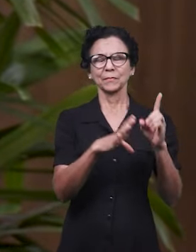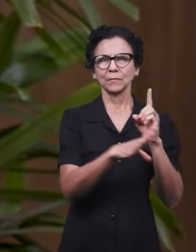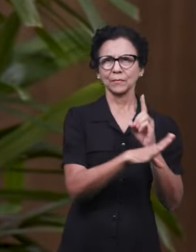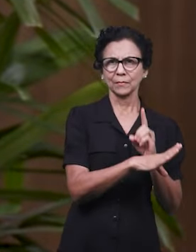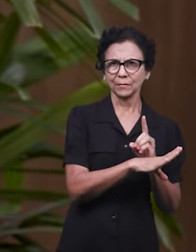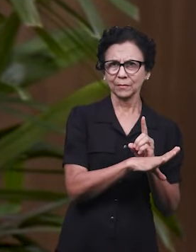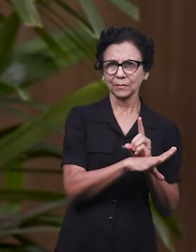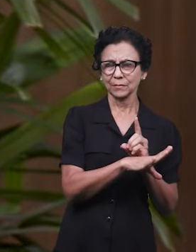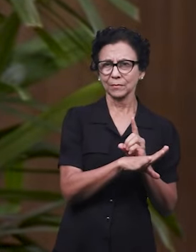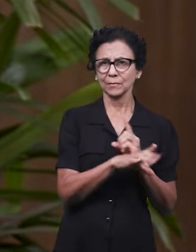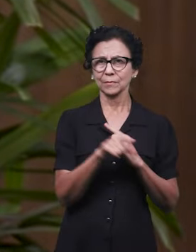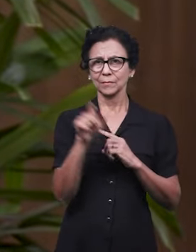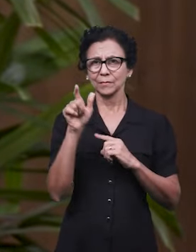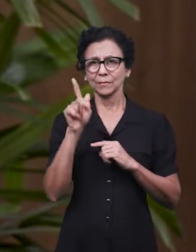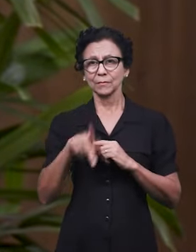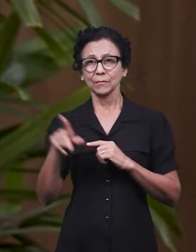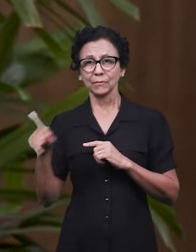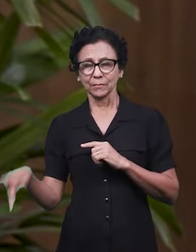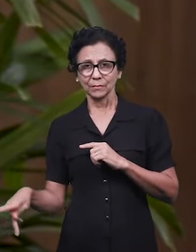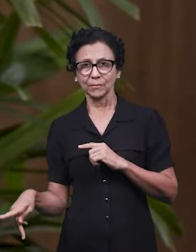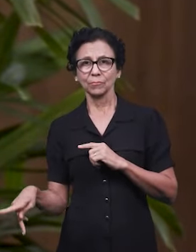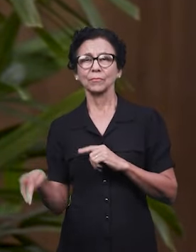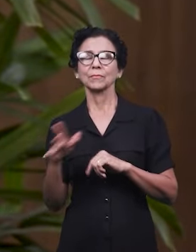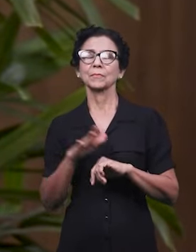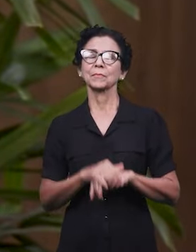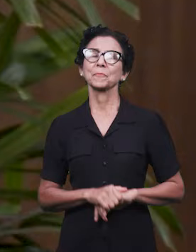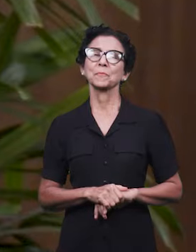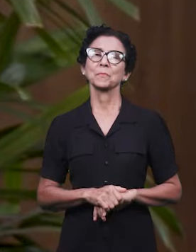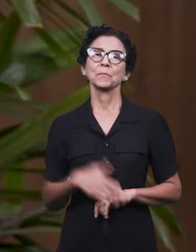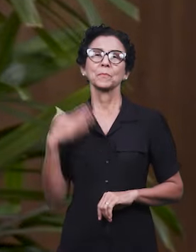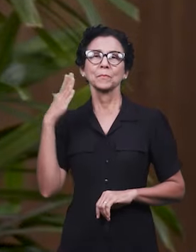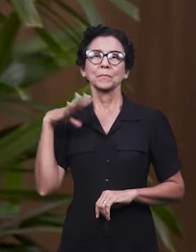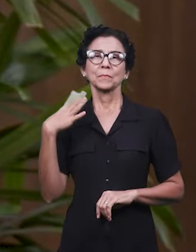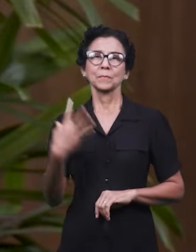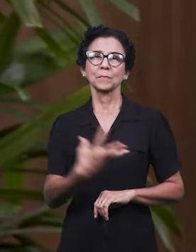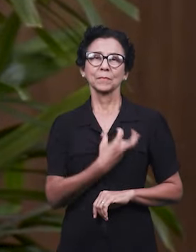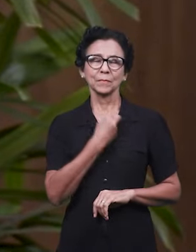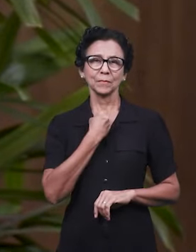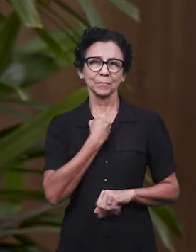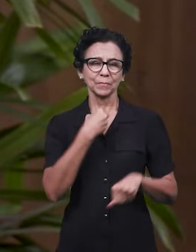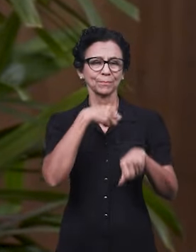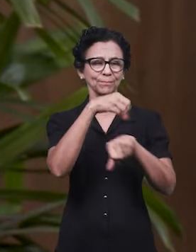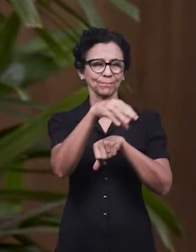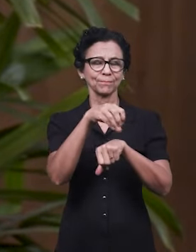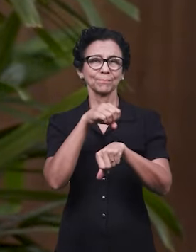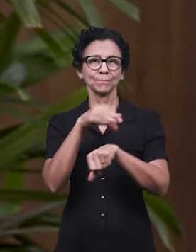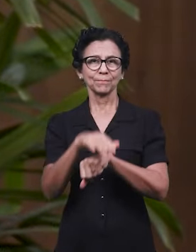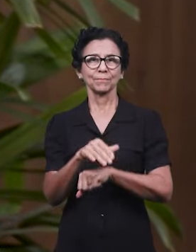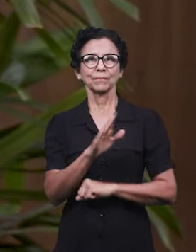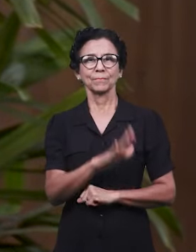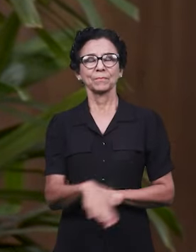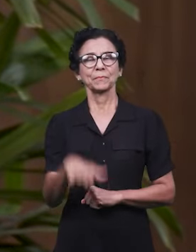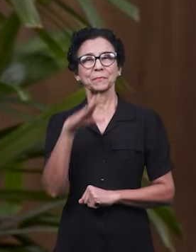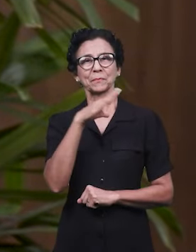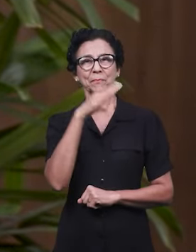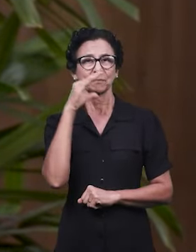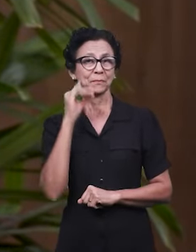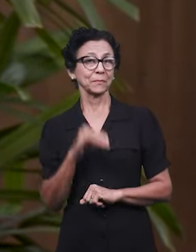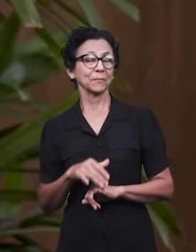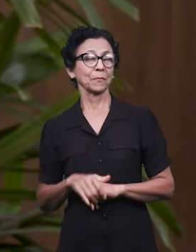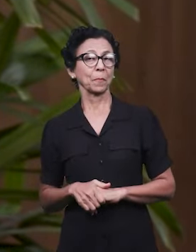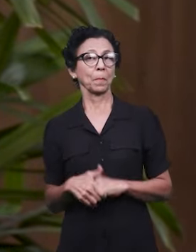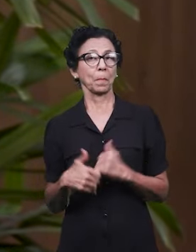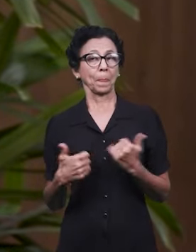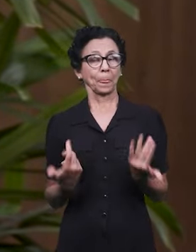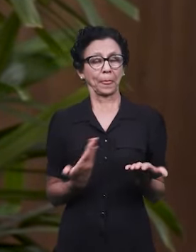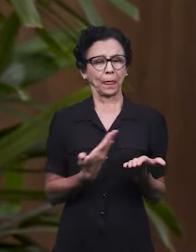passar a mensagem de salvação a todas as crianças, intermediários e adolescentes, de forma que